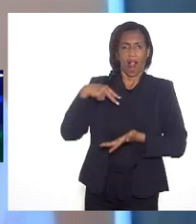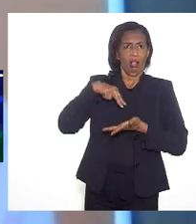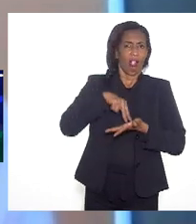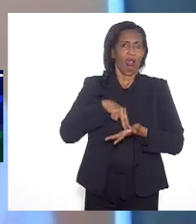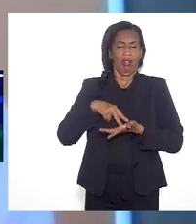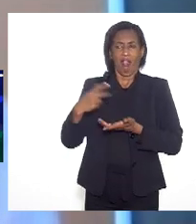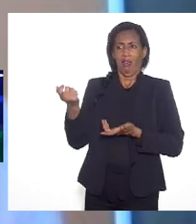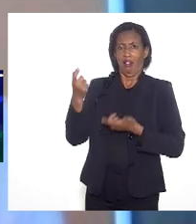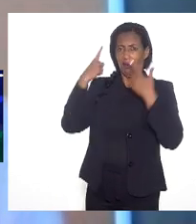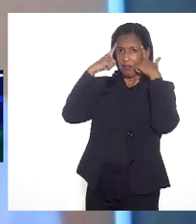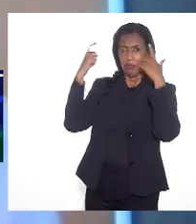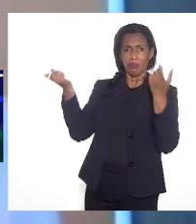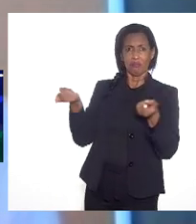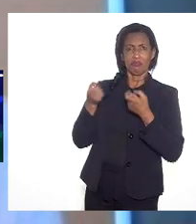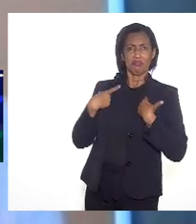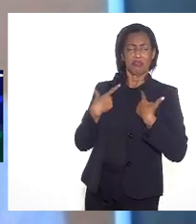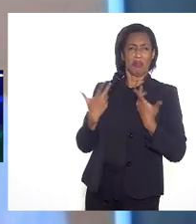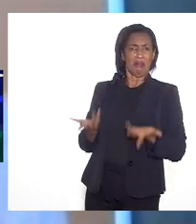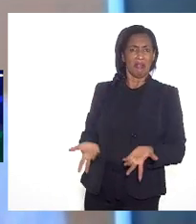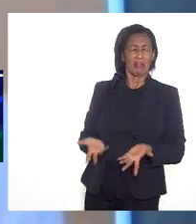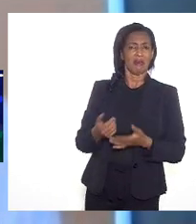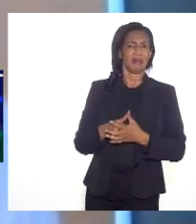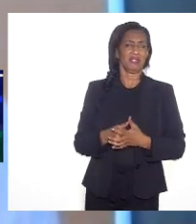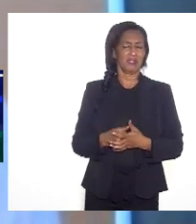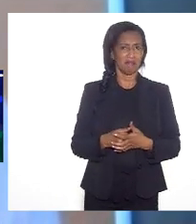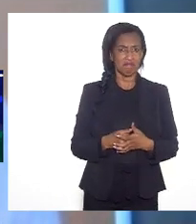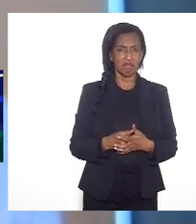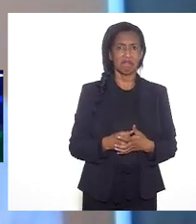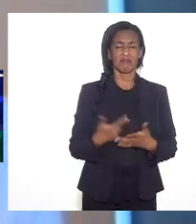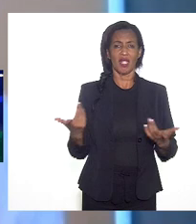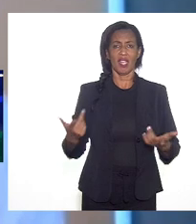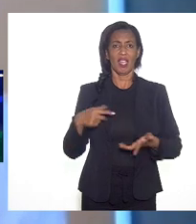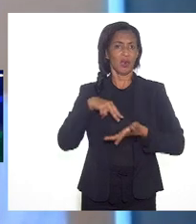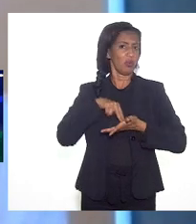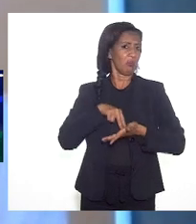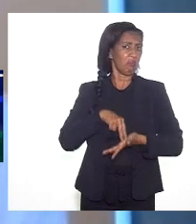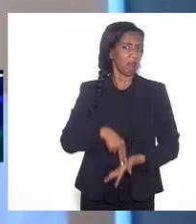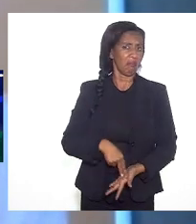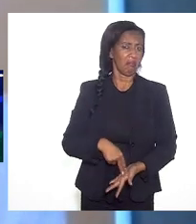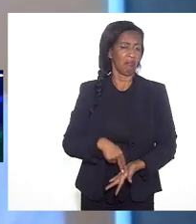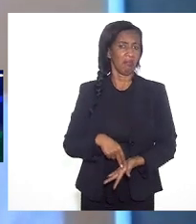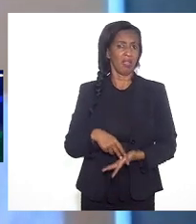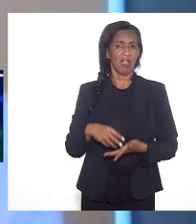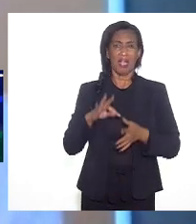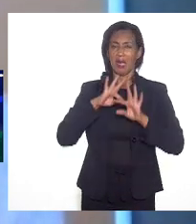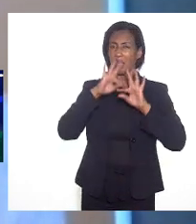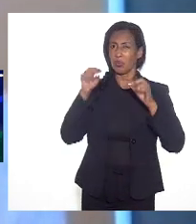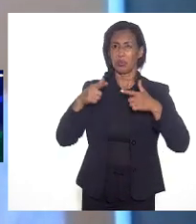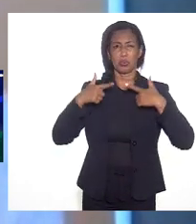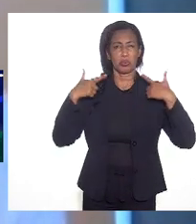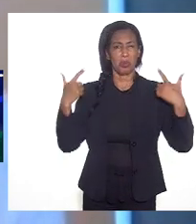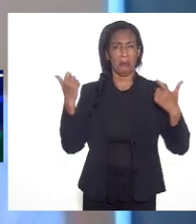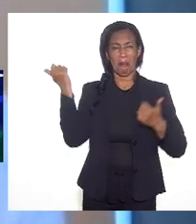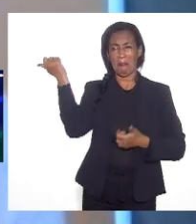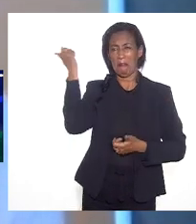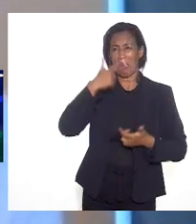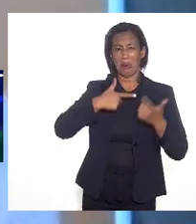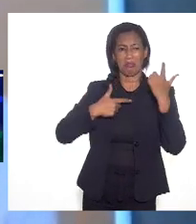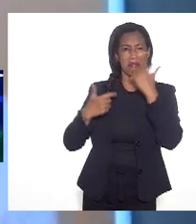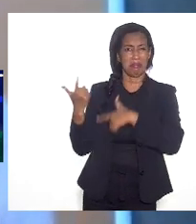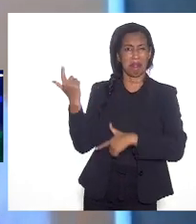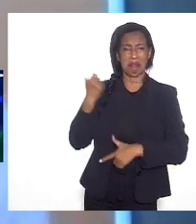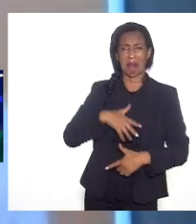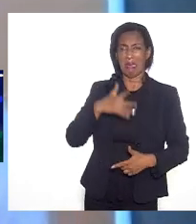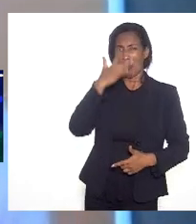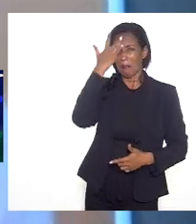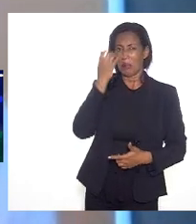a agressões, elas ficam expostas a violências, elas ficam expostas a toda sorte de maldade. Pessoas